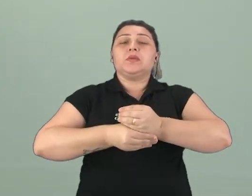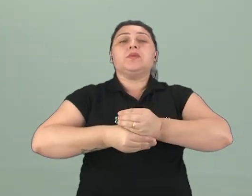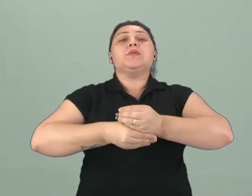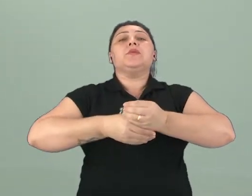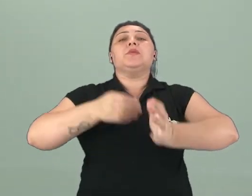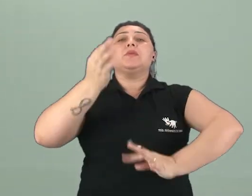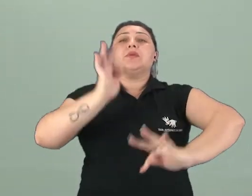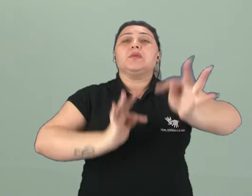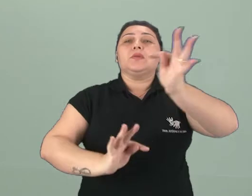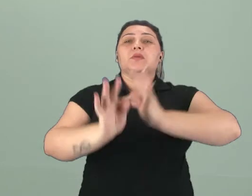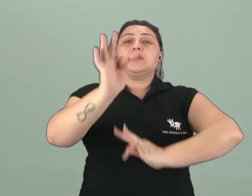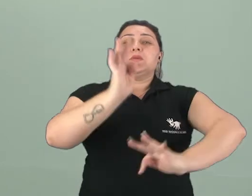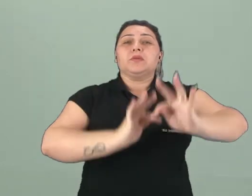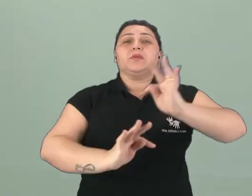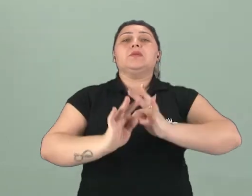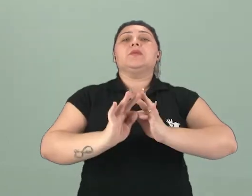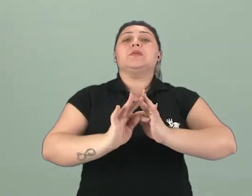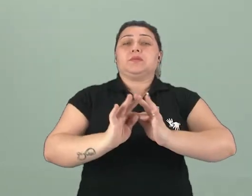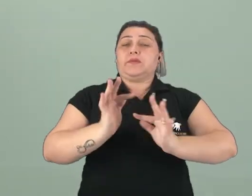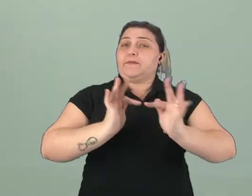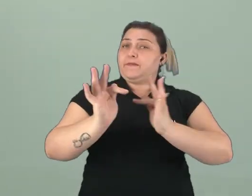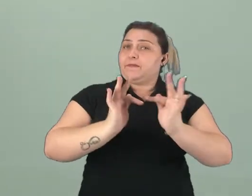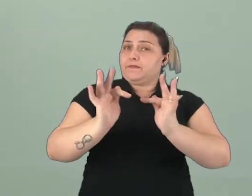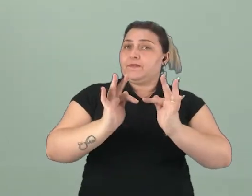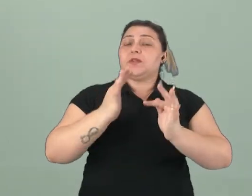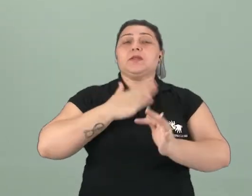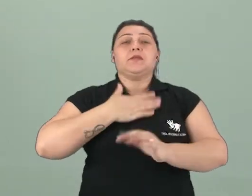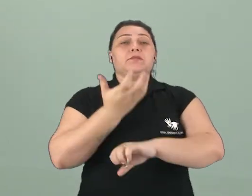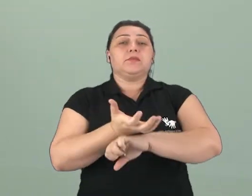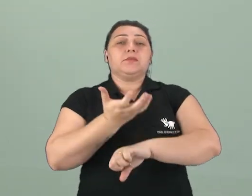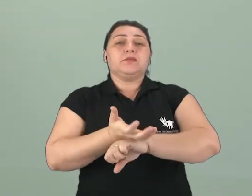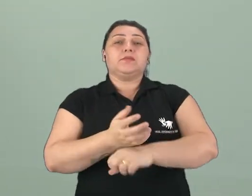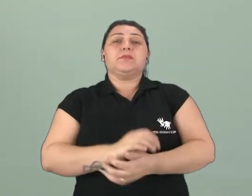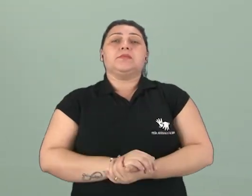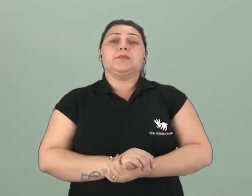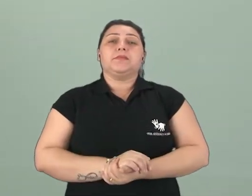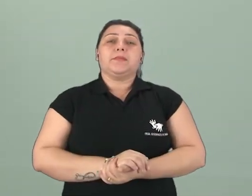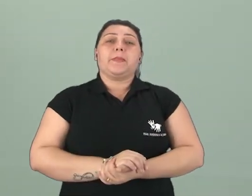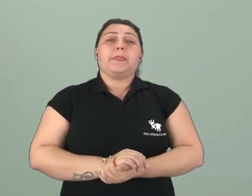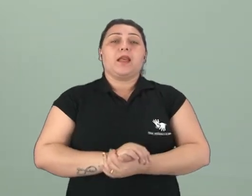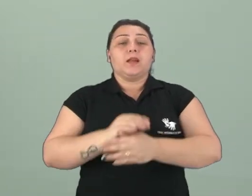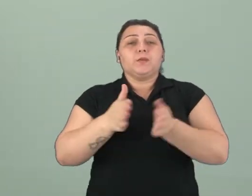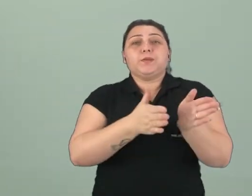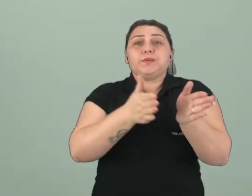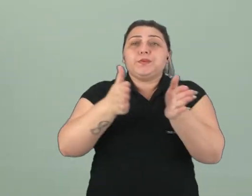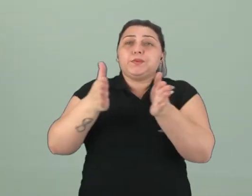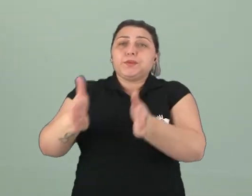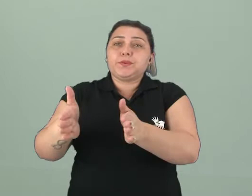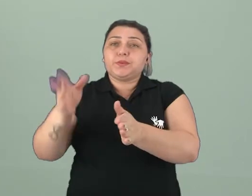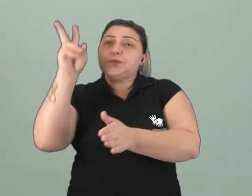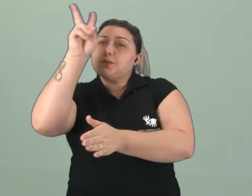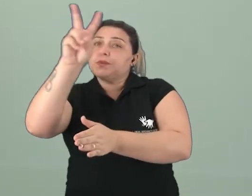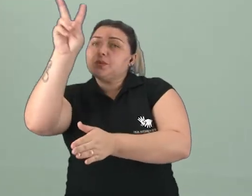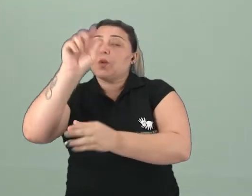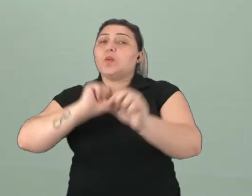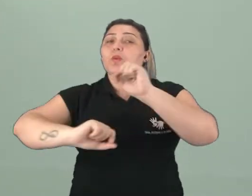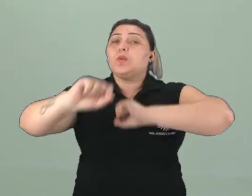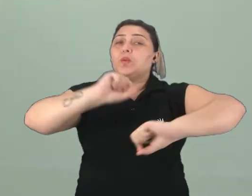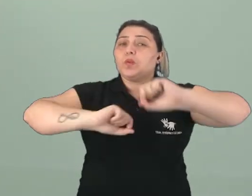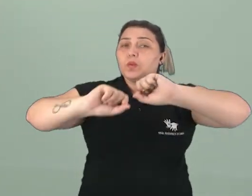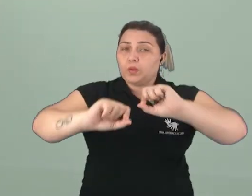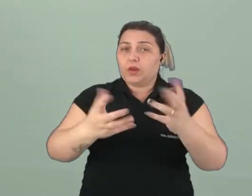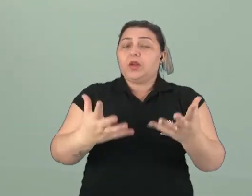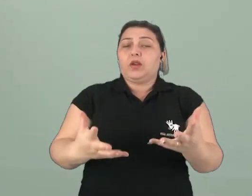tecnologia envolvendo a física, lógico, que é a minha disciplina, durante aí ao longo da história e o que isso